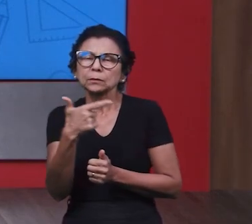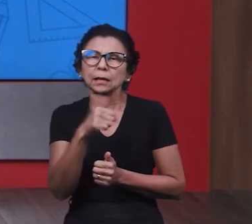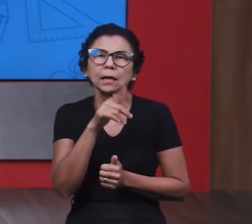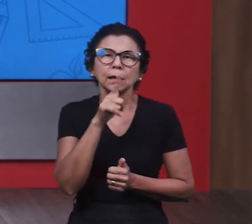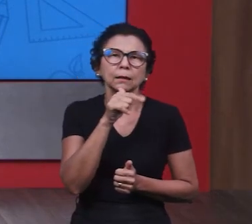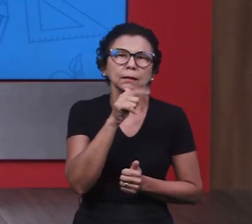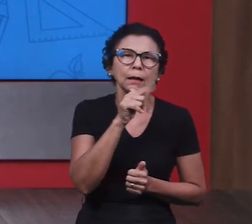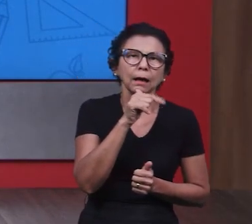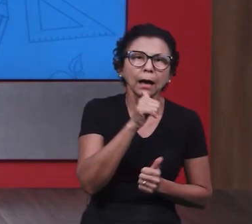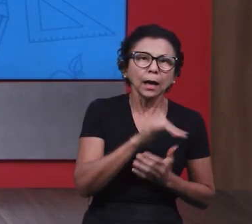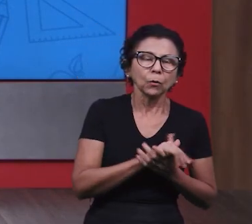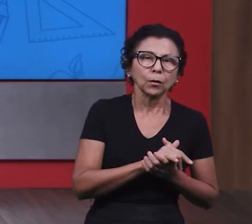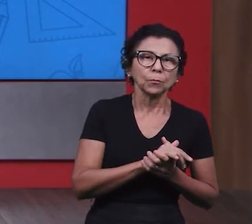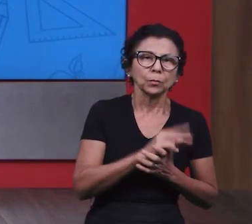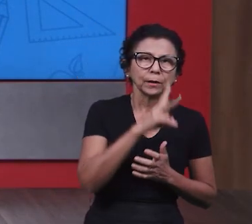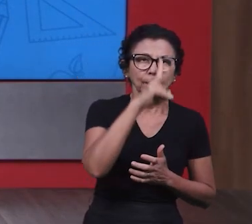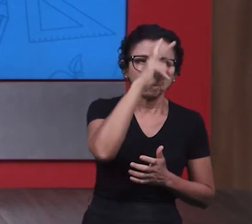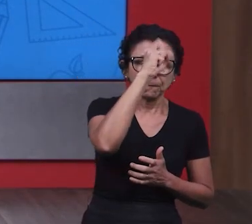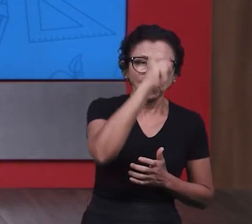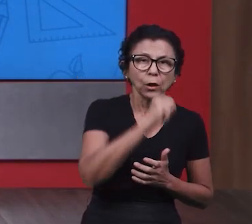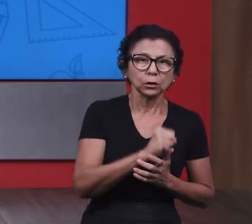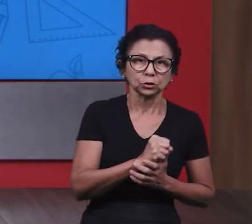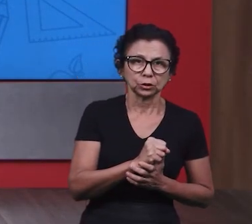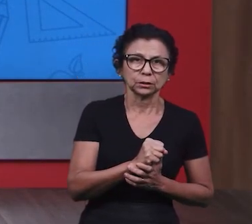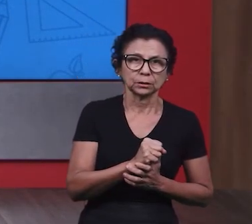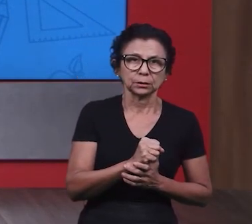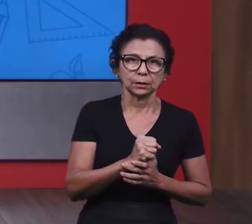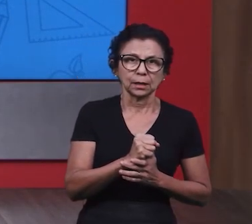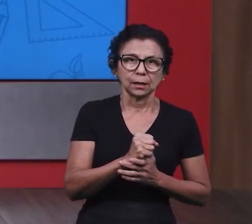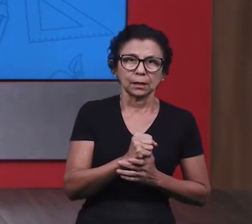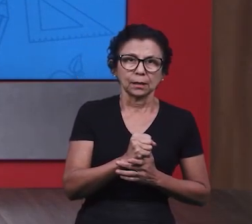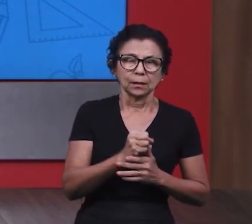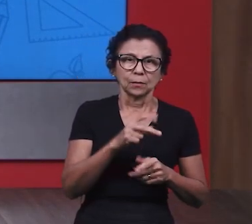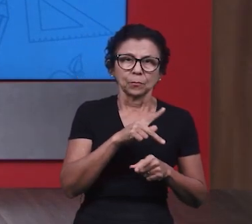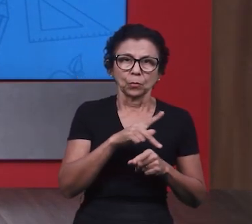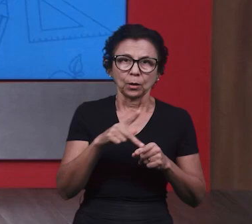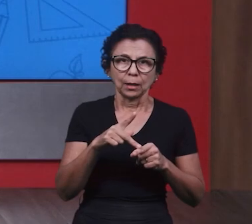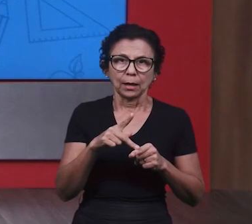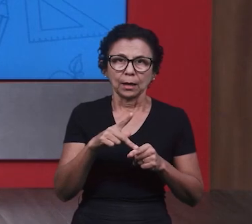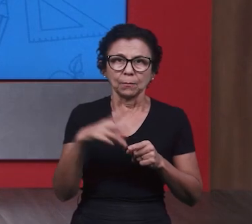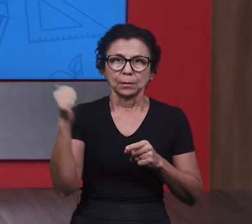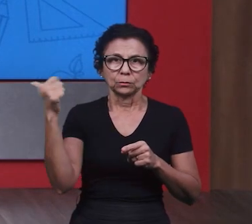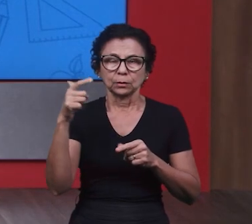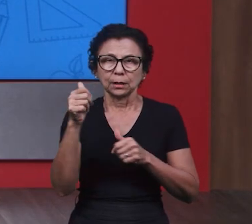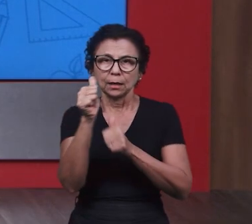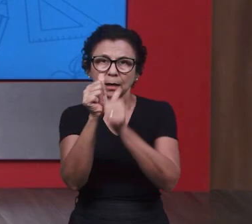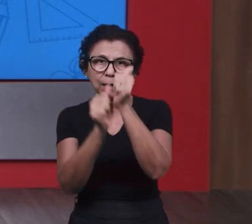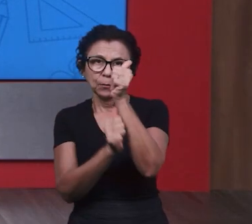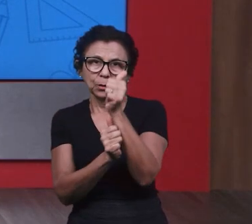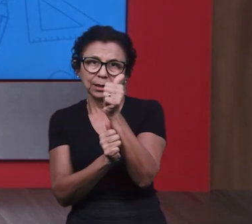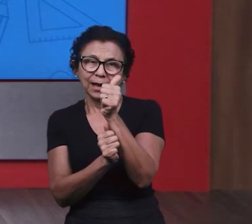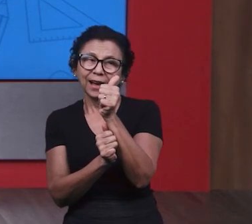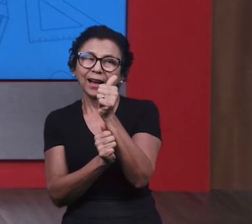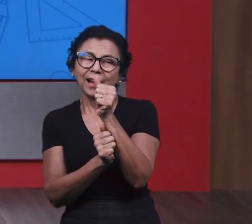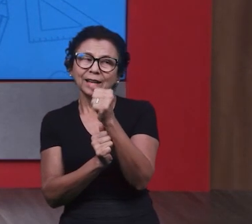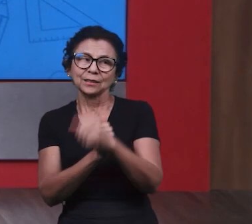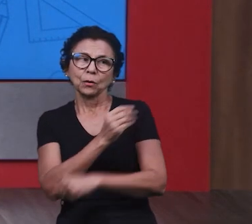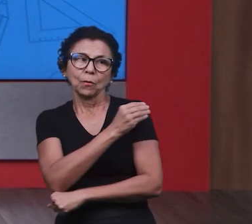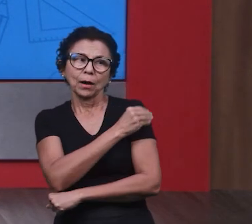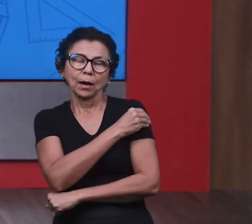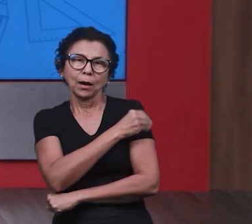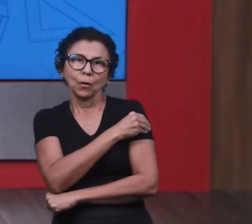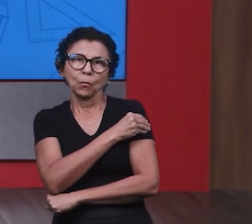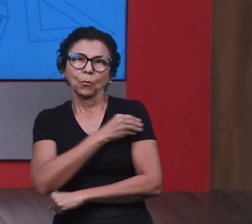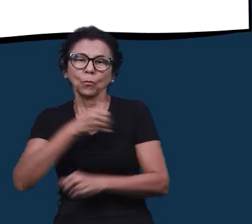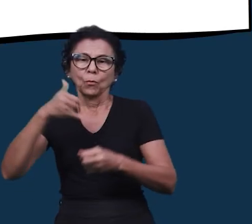parte polar mais forte do que a apolar, o álcool prefere ficar junto da água do que da gasolina.